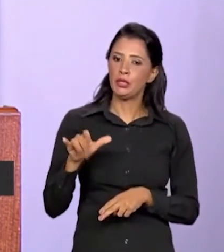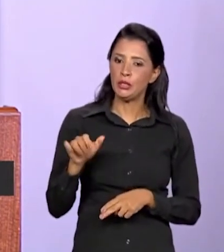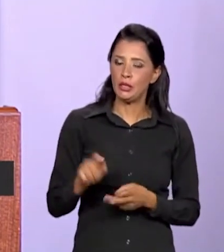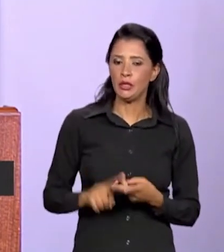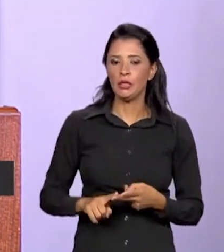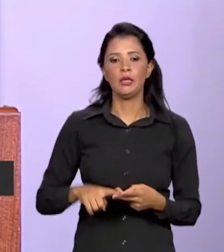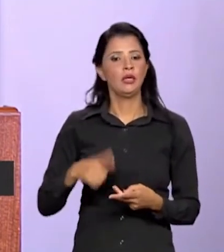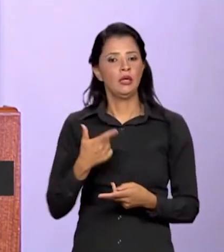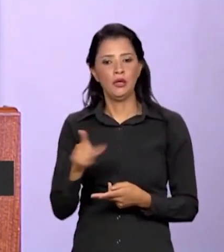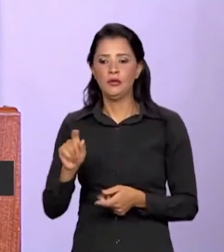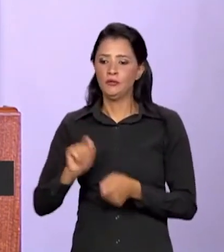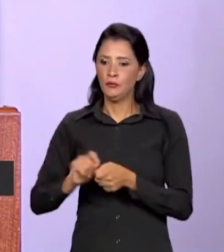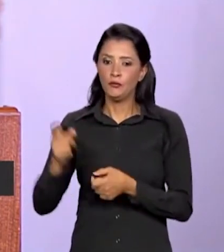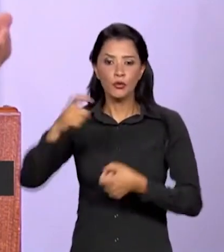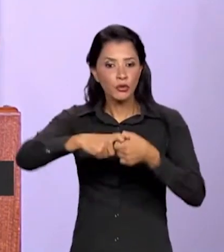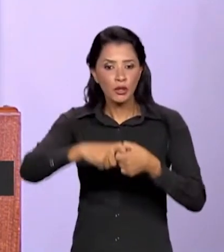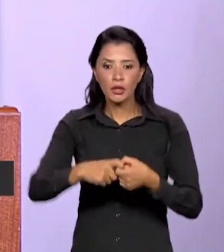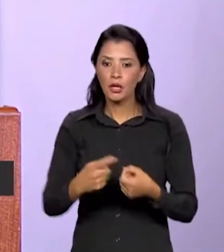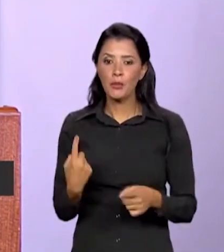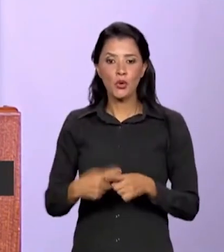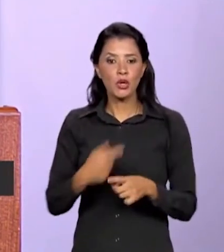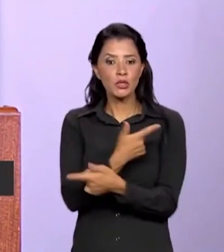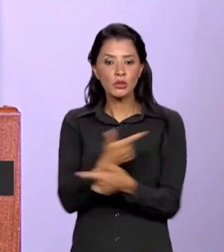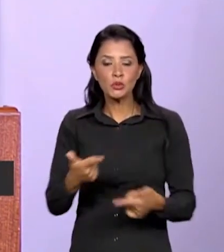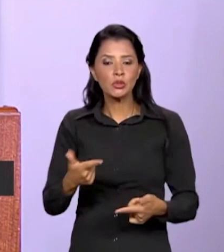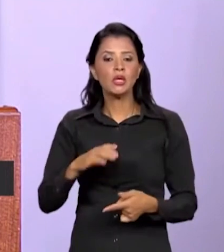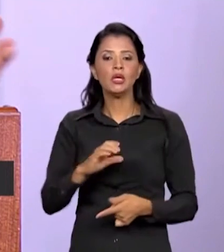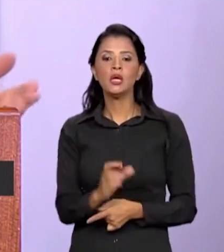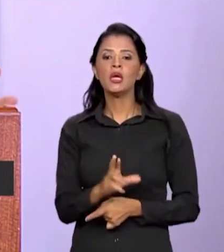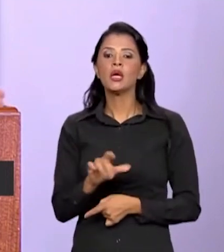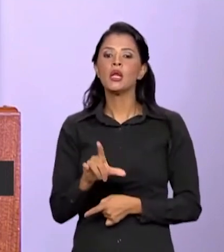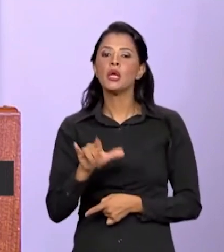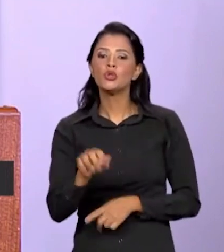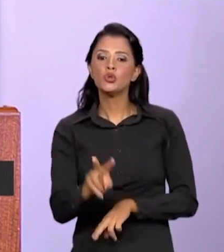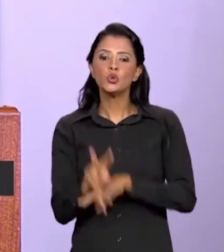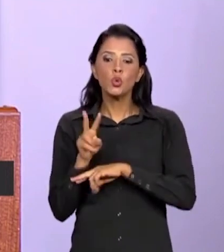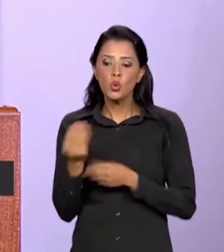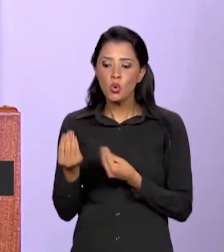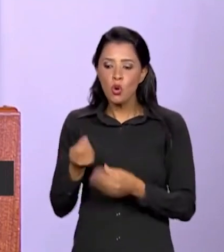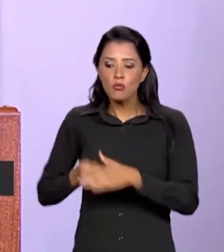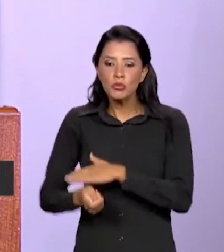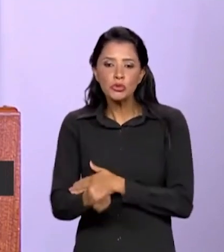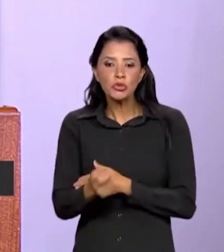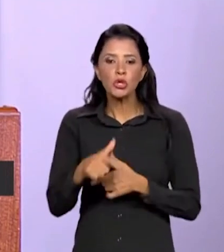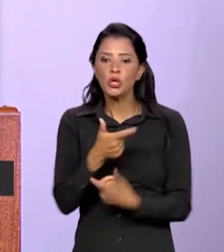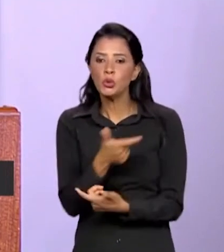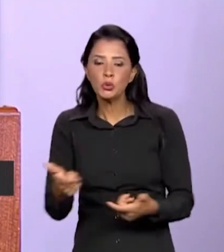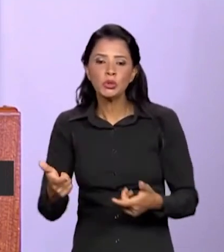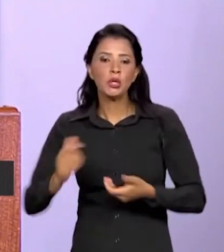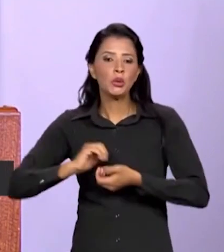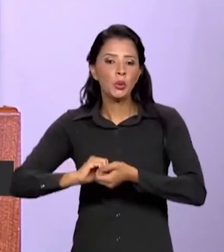BASA voltar a fazer crédito, porque sem crédito, ninguém investe, não tem cooperativa, não tem